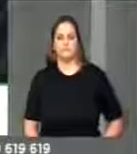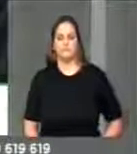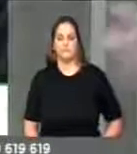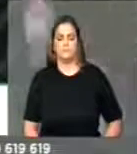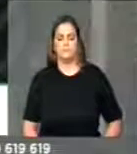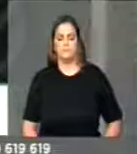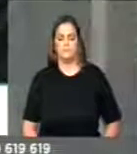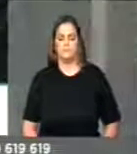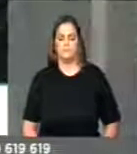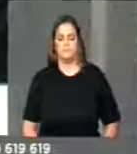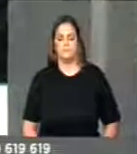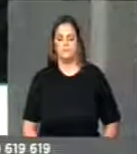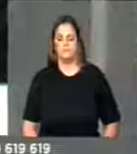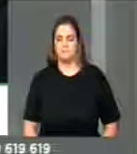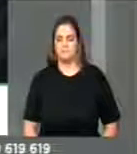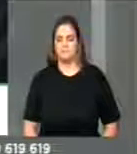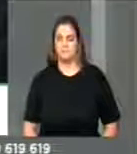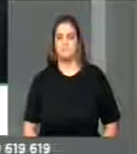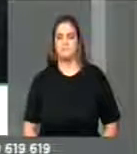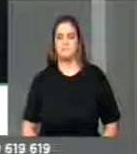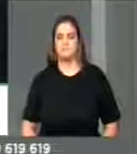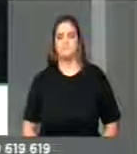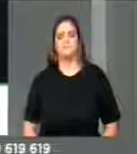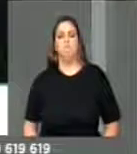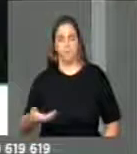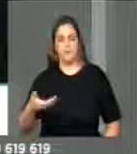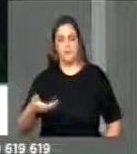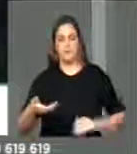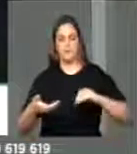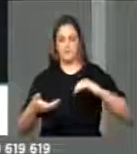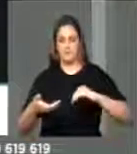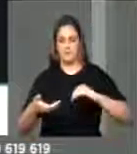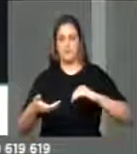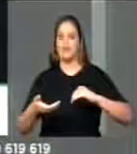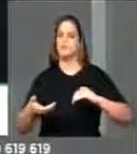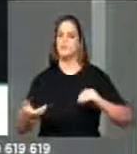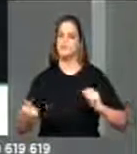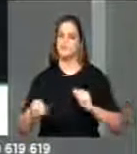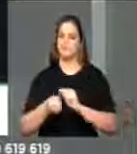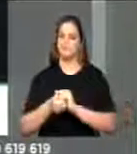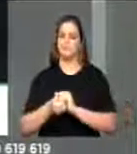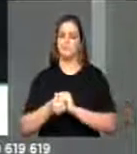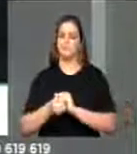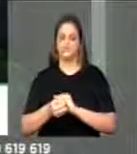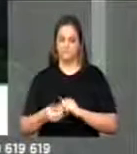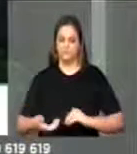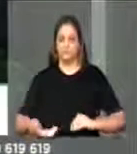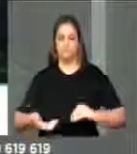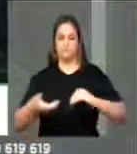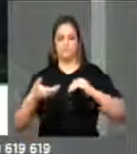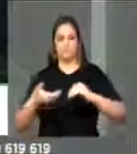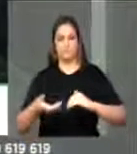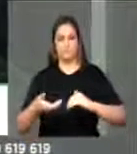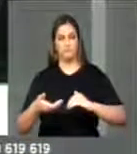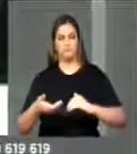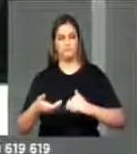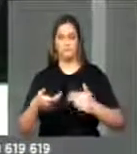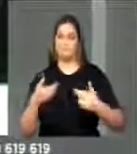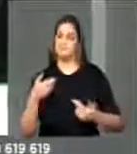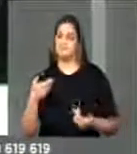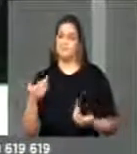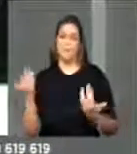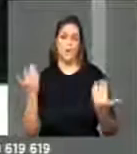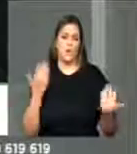Câmara, o Senado, mais fraco dos entes, infinitamente mais fraco que o